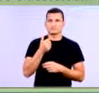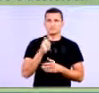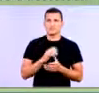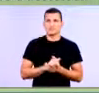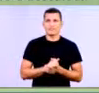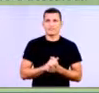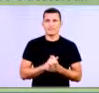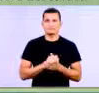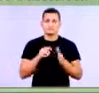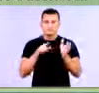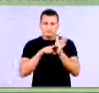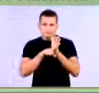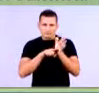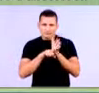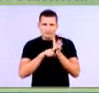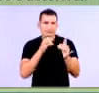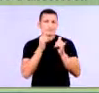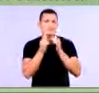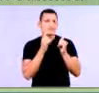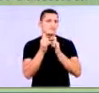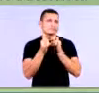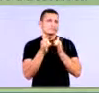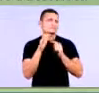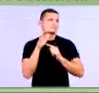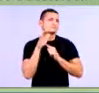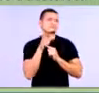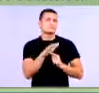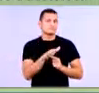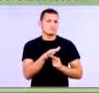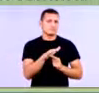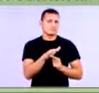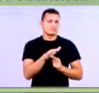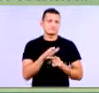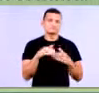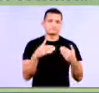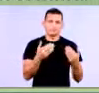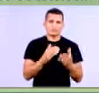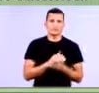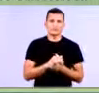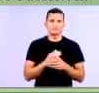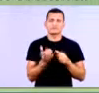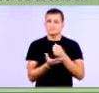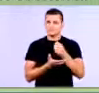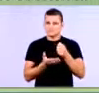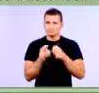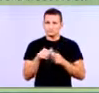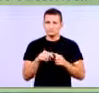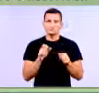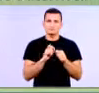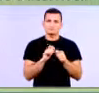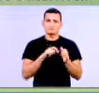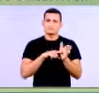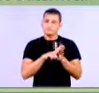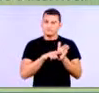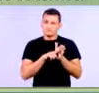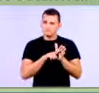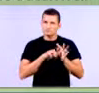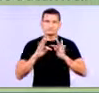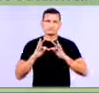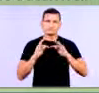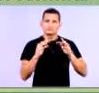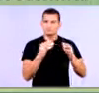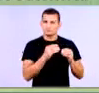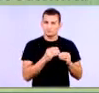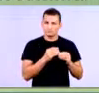Levantamento da informação a ser protegida. Então, o princípio básico é fazer um levantamento de todos